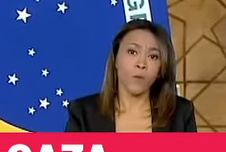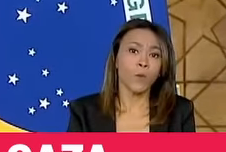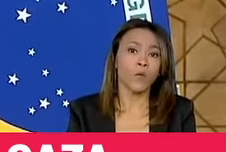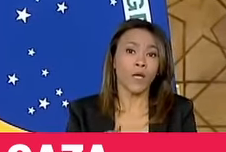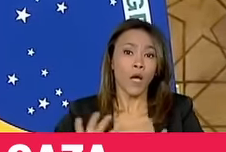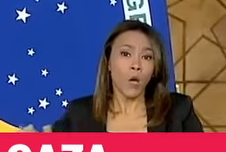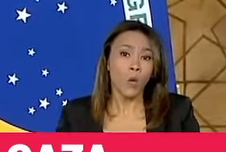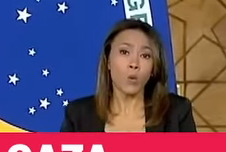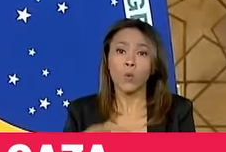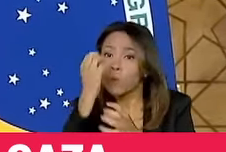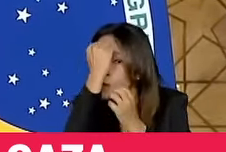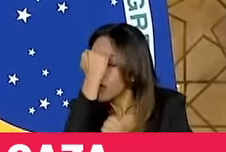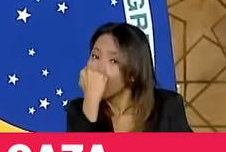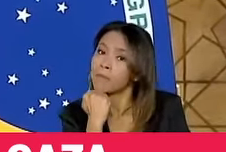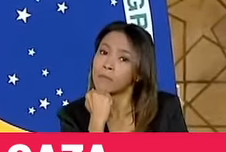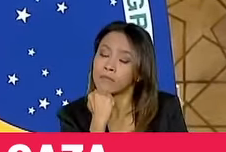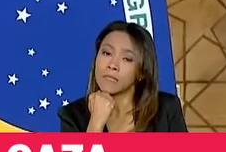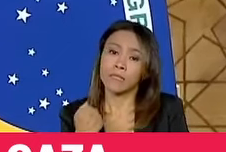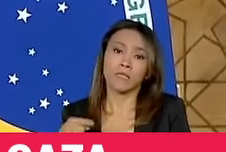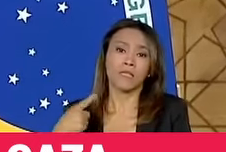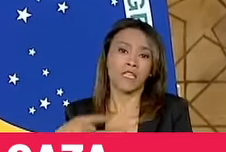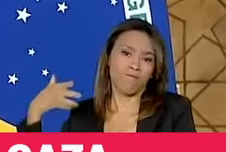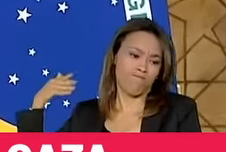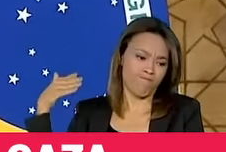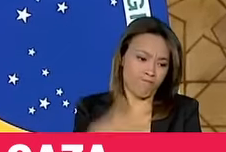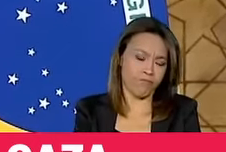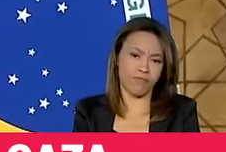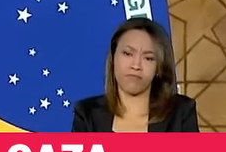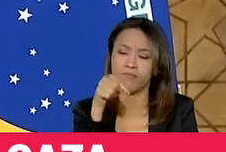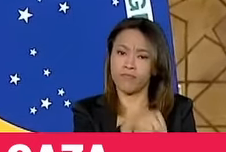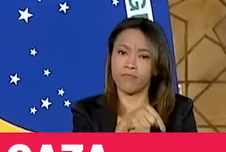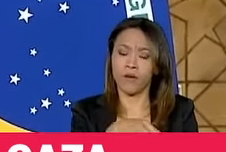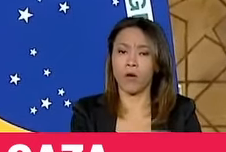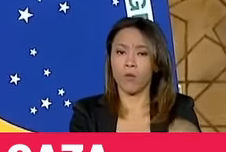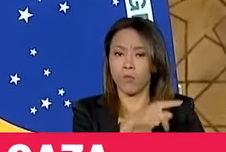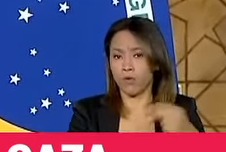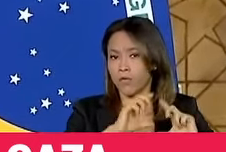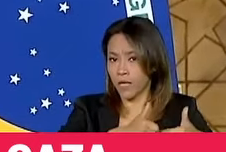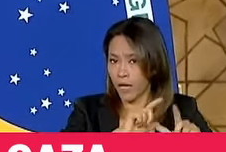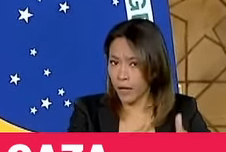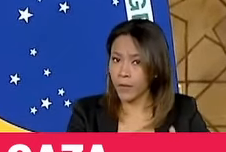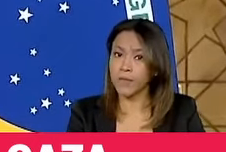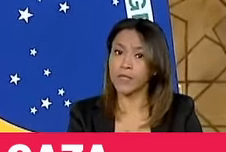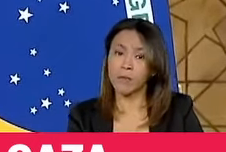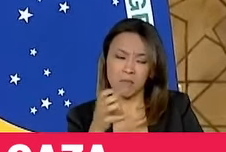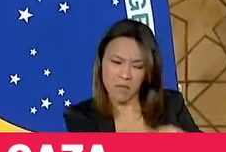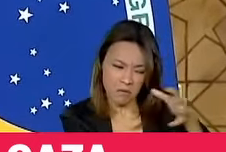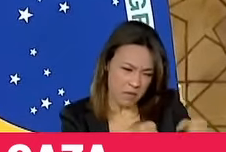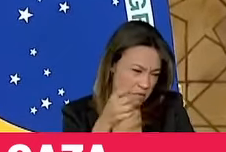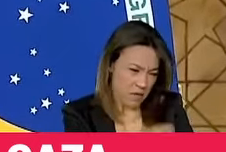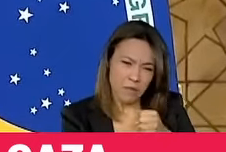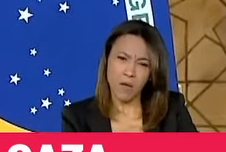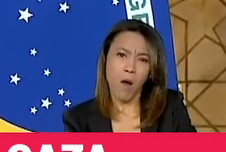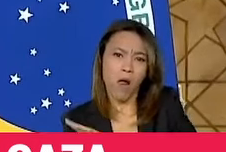Hamas no ataque a Israel e ao sequestro de centenas de pessoas. E